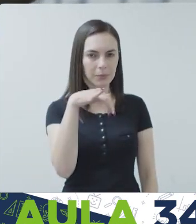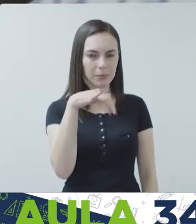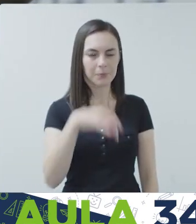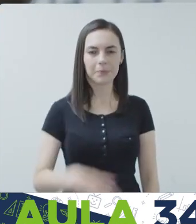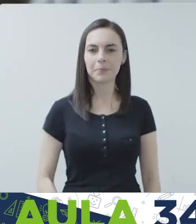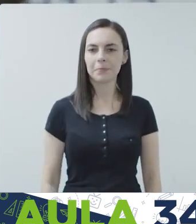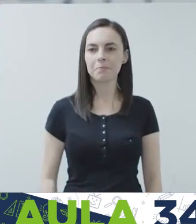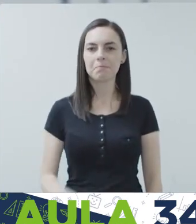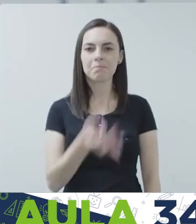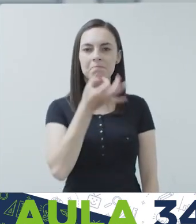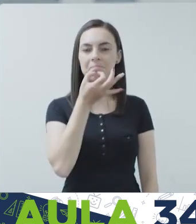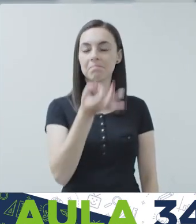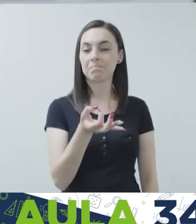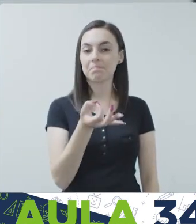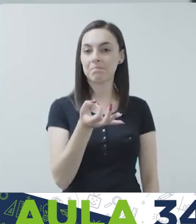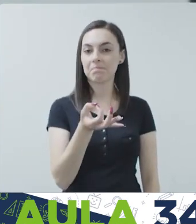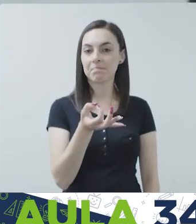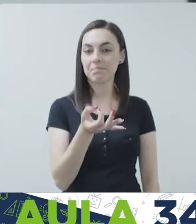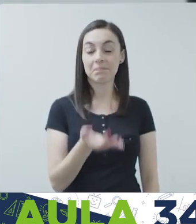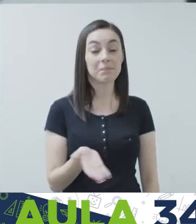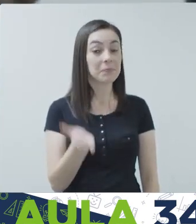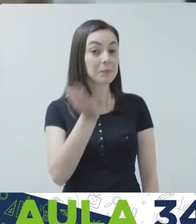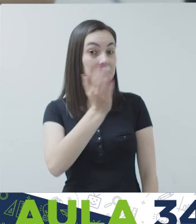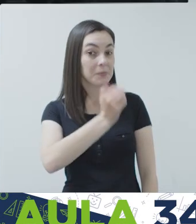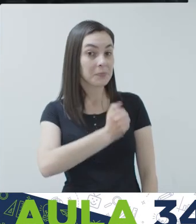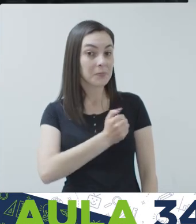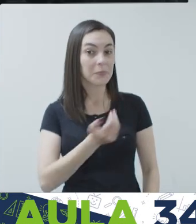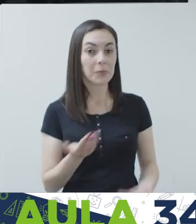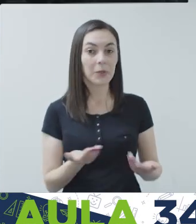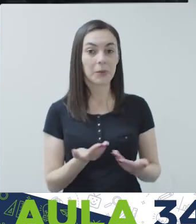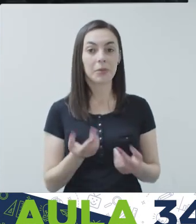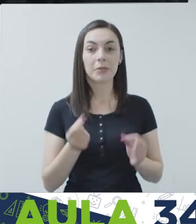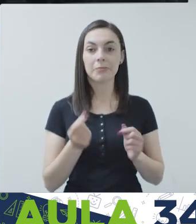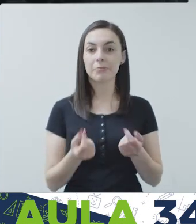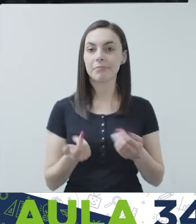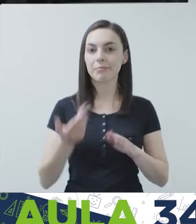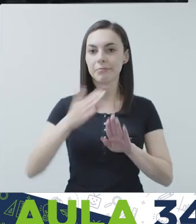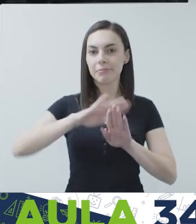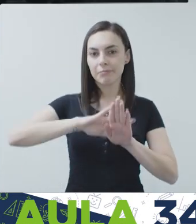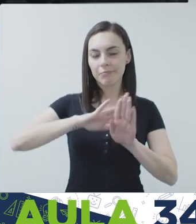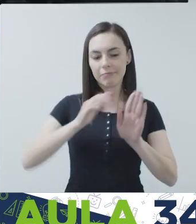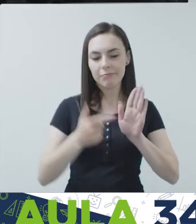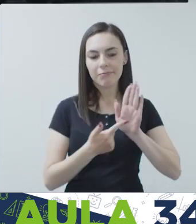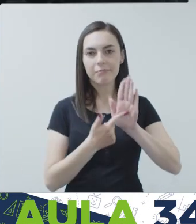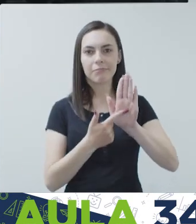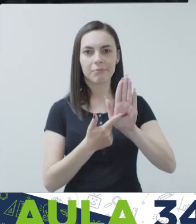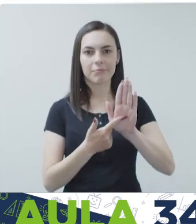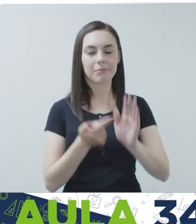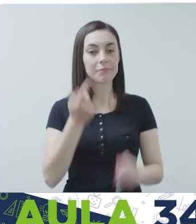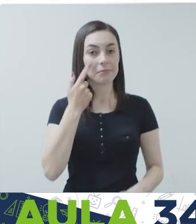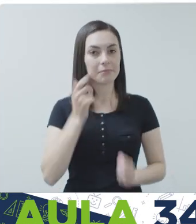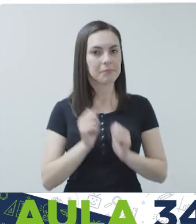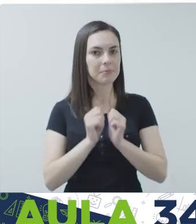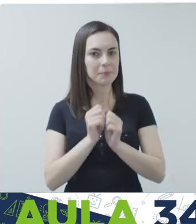O que vocês acham? Vamos então virar as cartinhas? Vamos lá juntos na